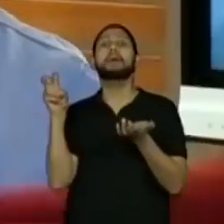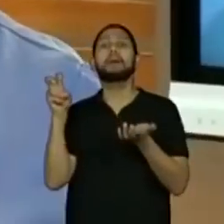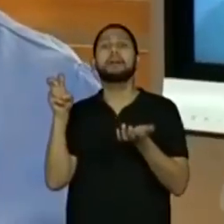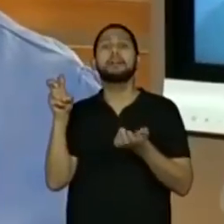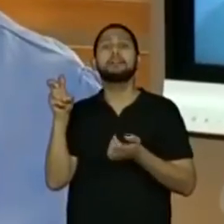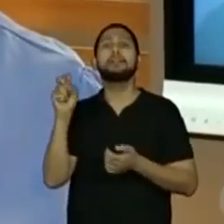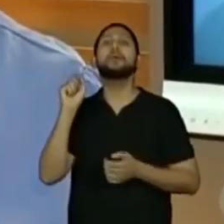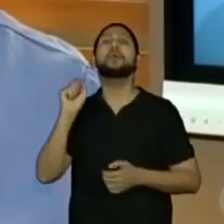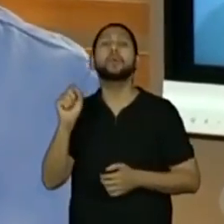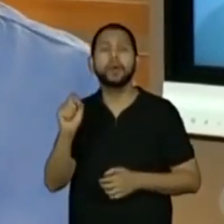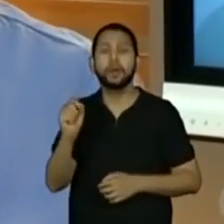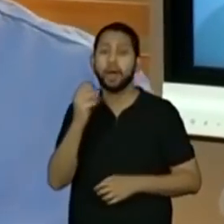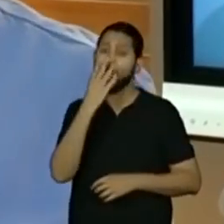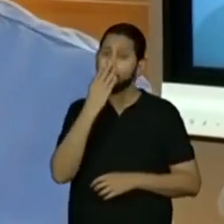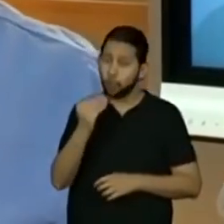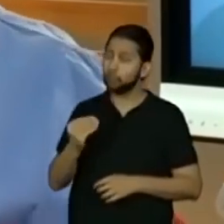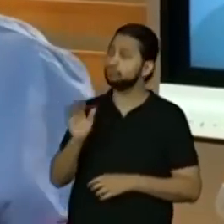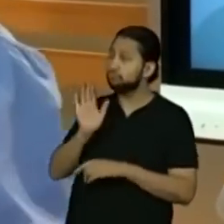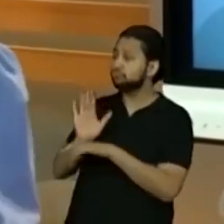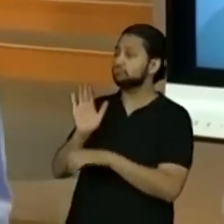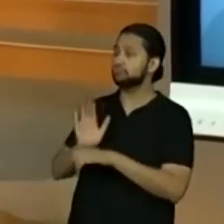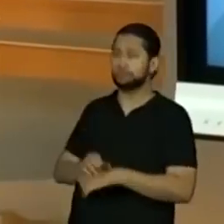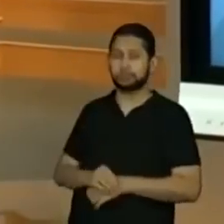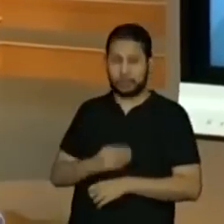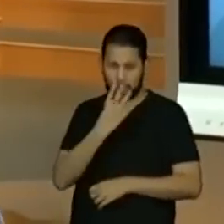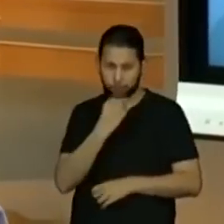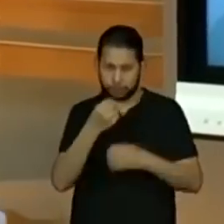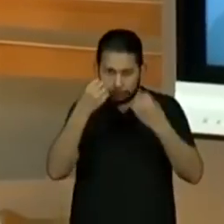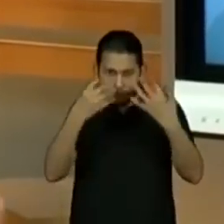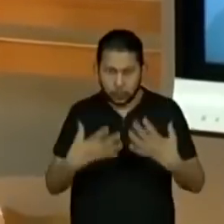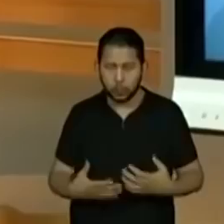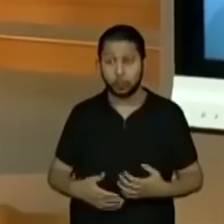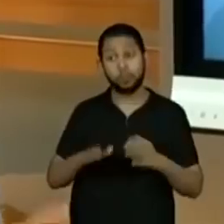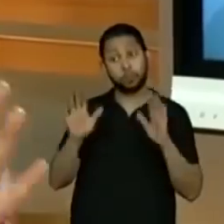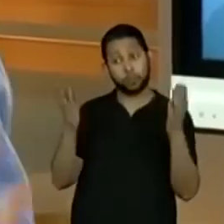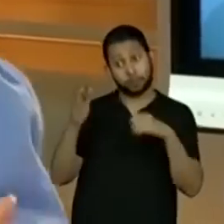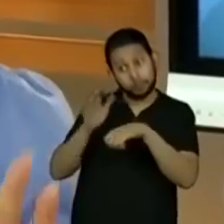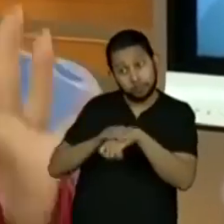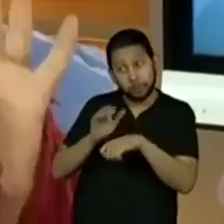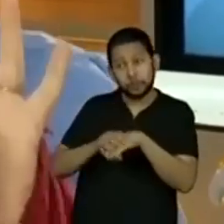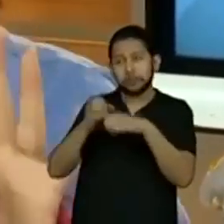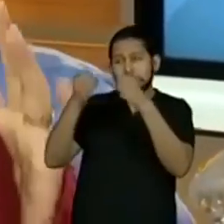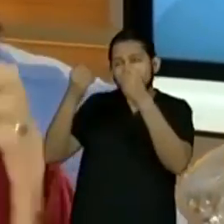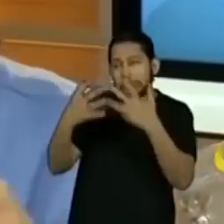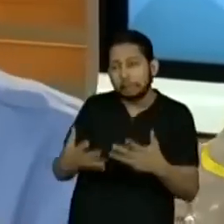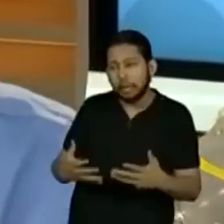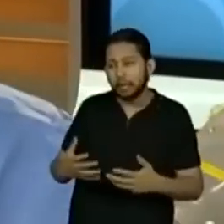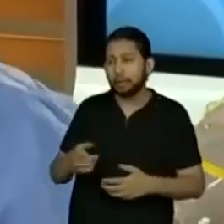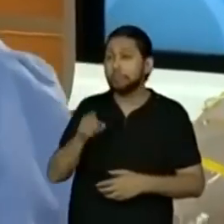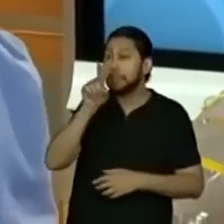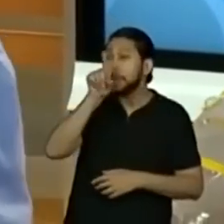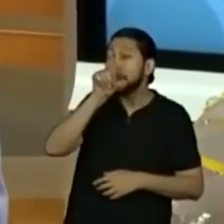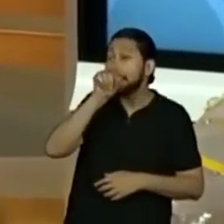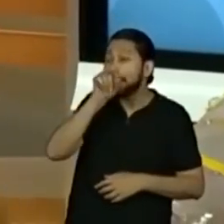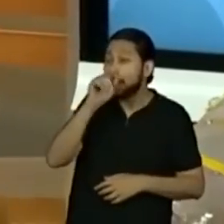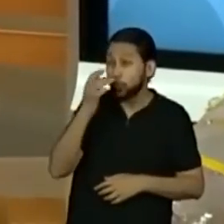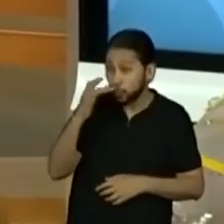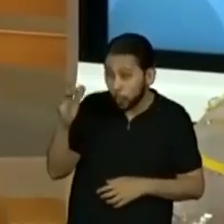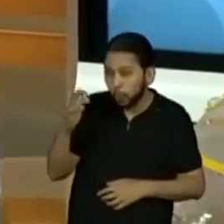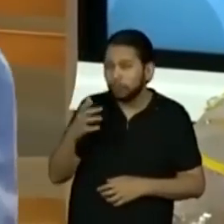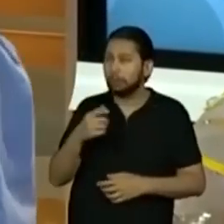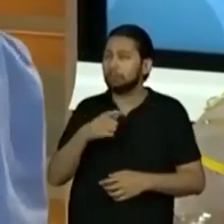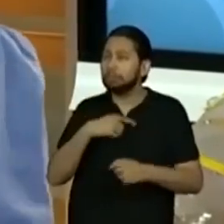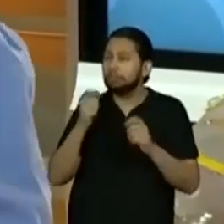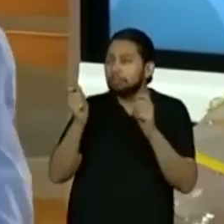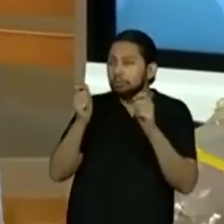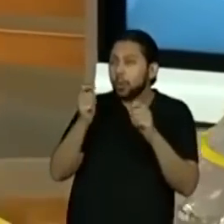A raposinha. A raposa então falou, eu vou te explicar como faz para conquistar esse pássaro de ouro. Eu